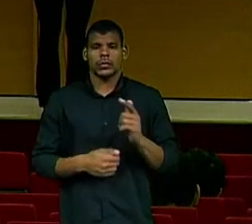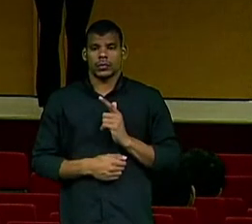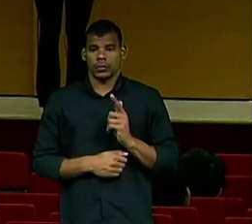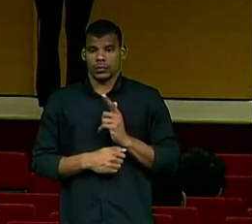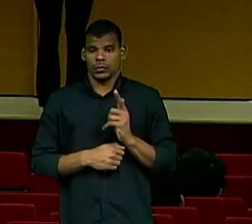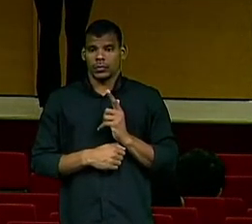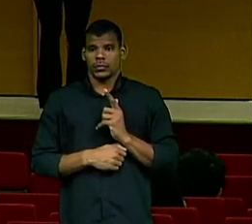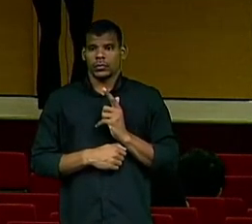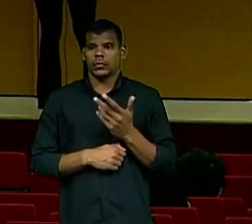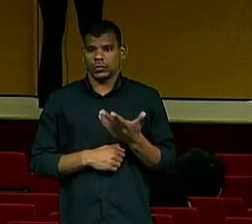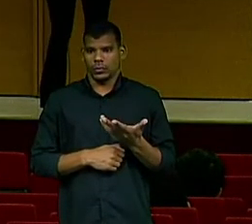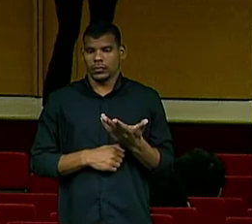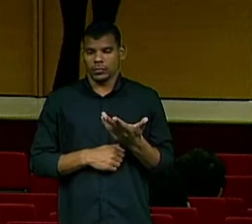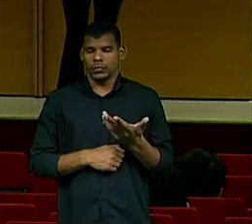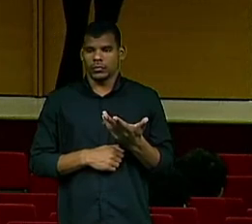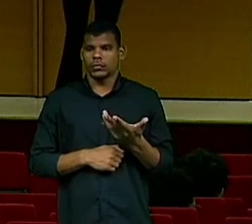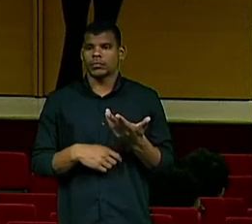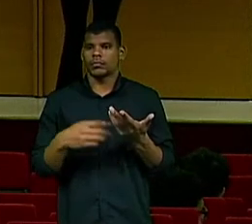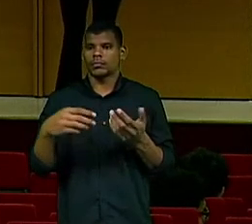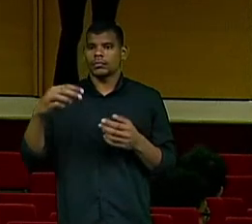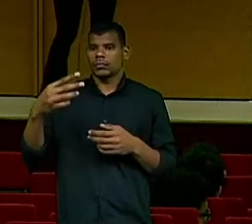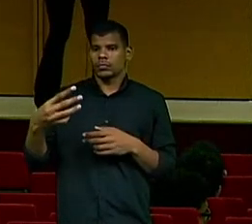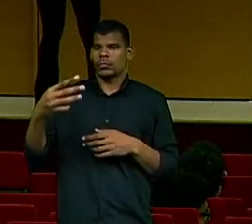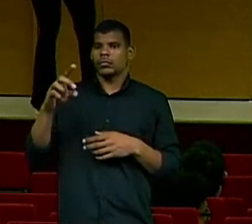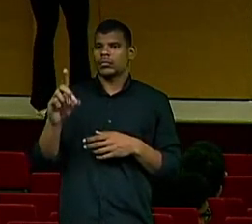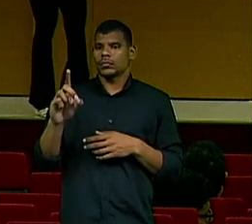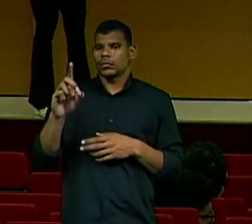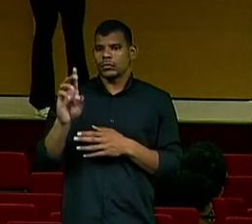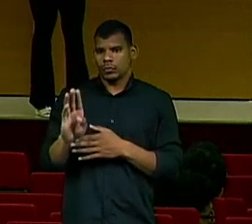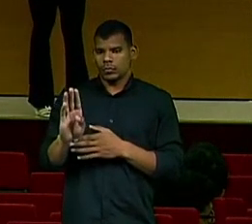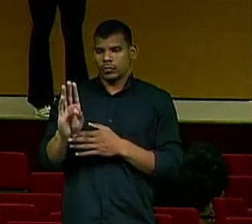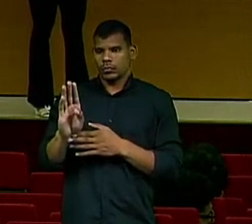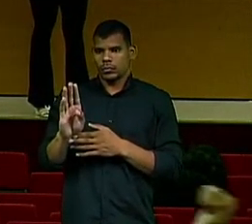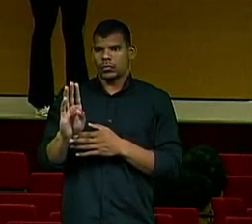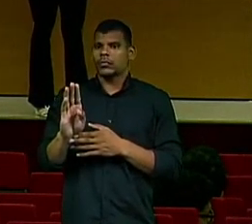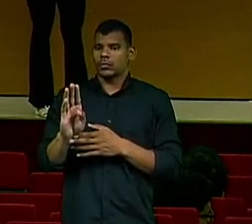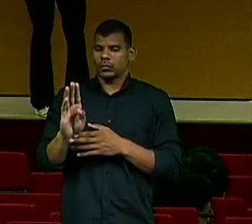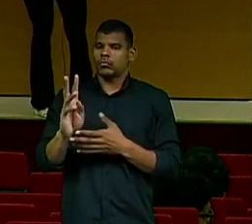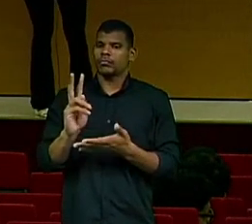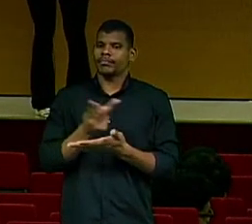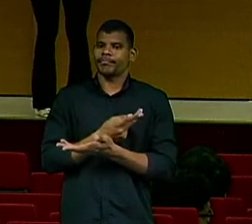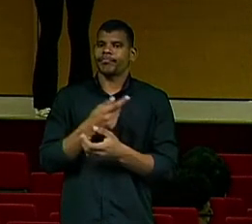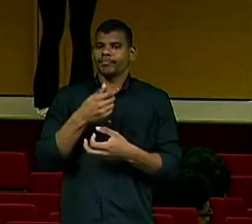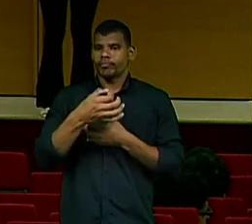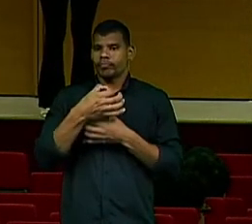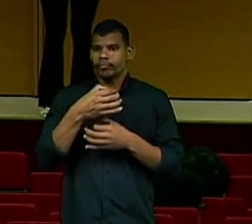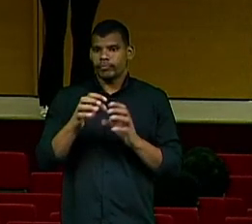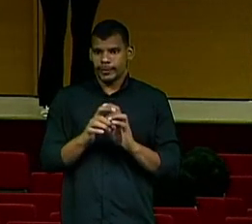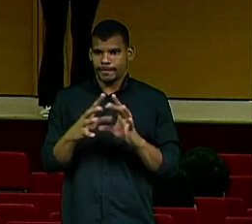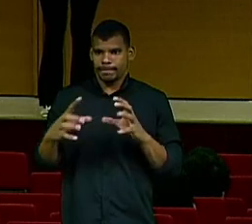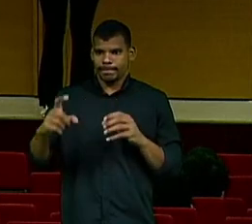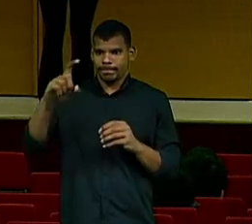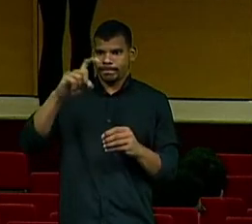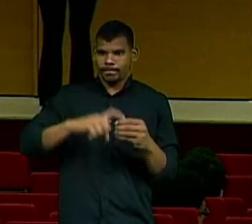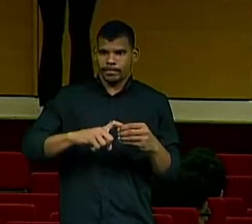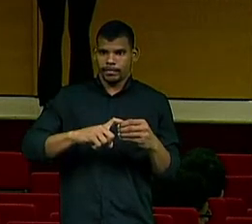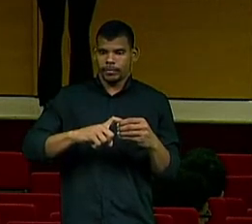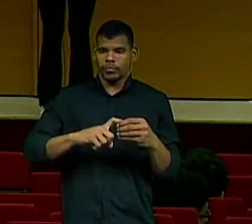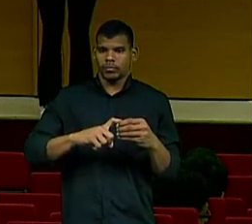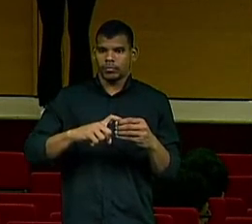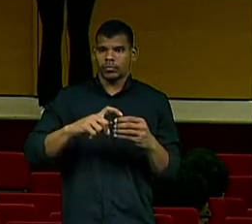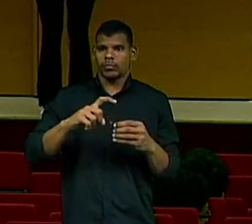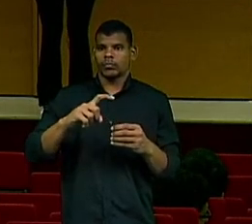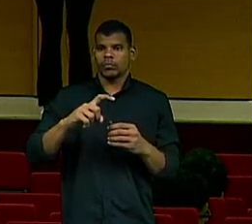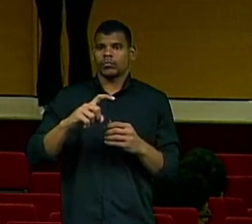consolidado o mdp depois no período da redemocratização ele acrescentou uma letra né